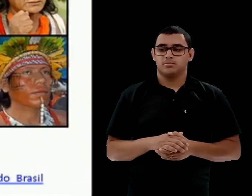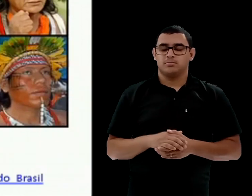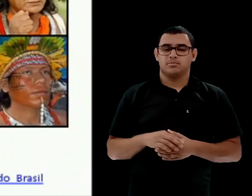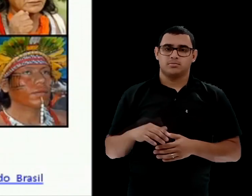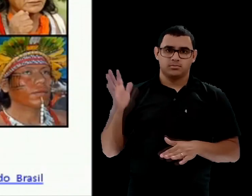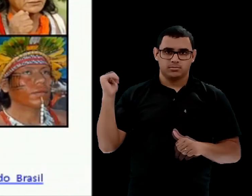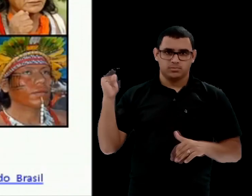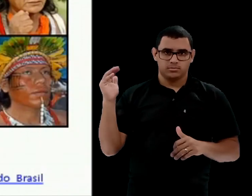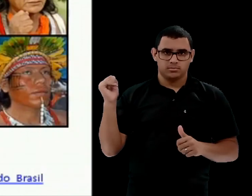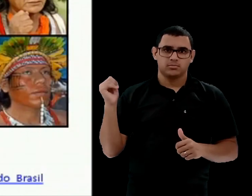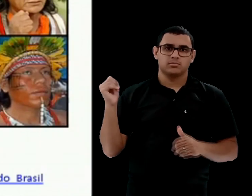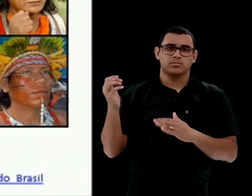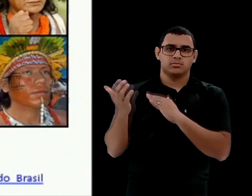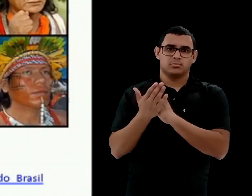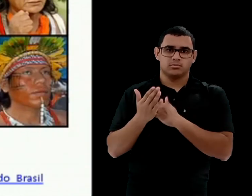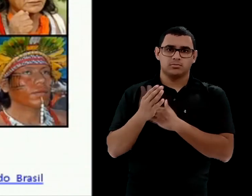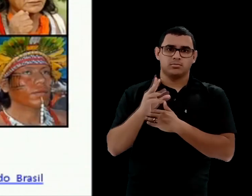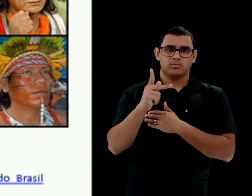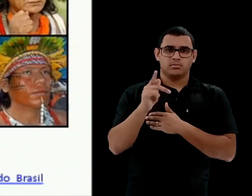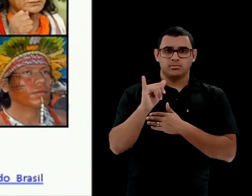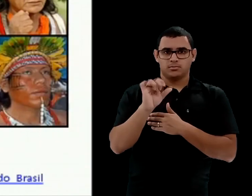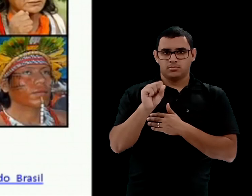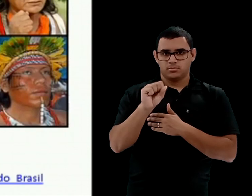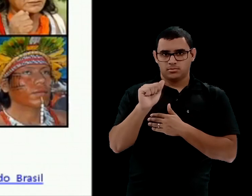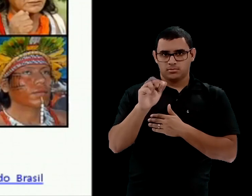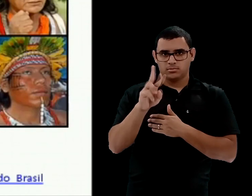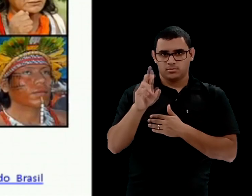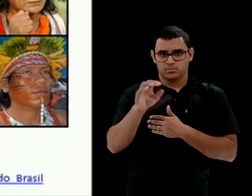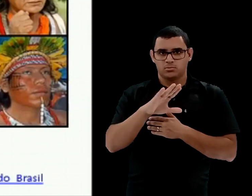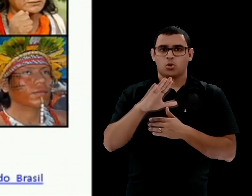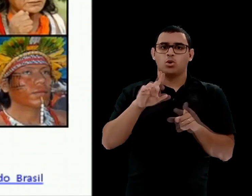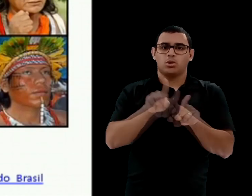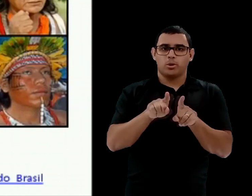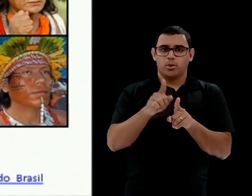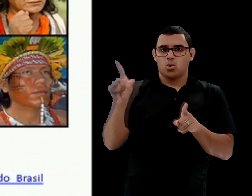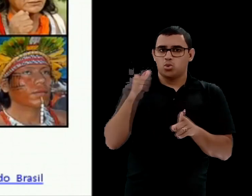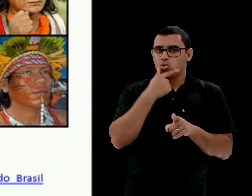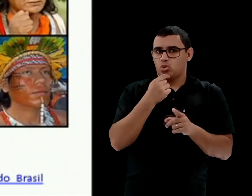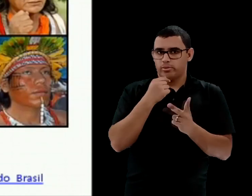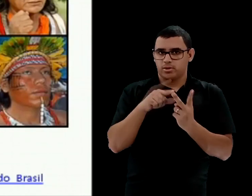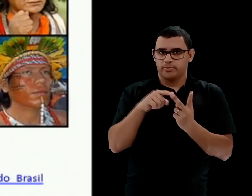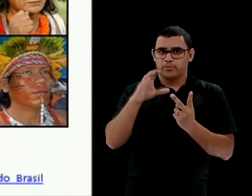os espanhóis, né, como o Pizarro e o Cortés, a derrotar os povos lá